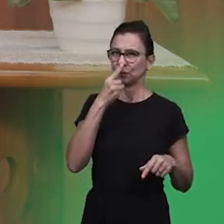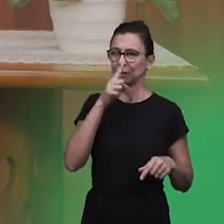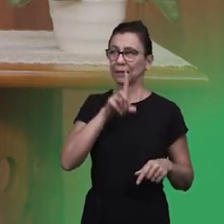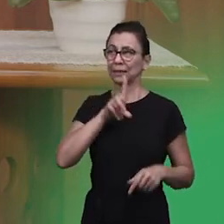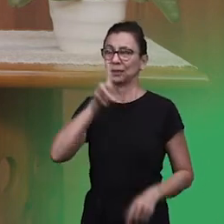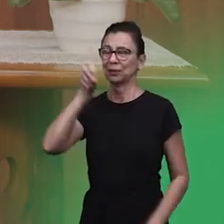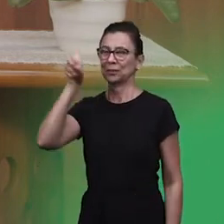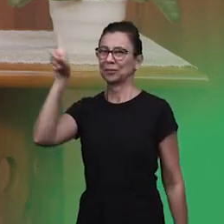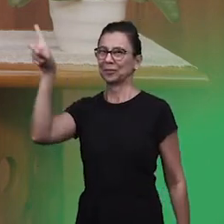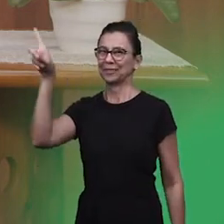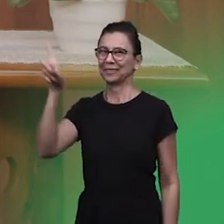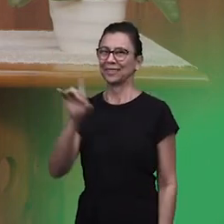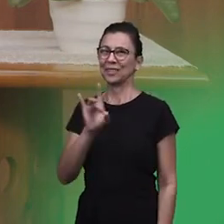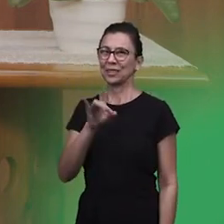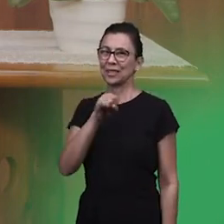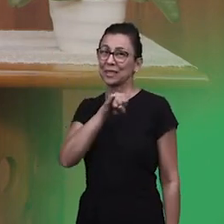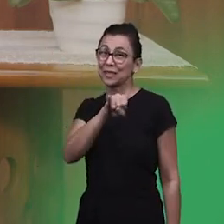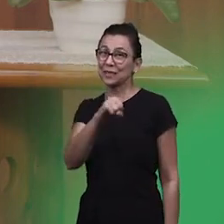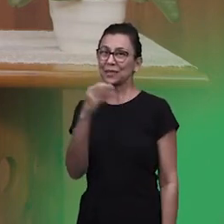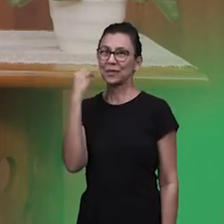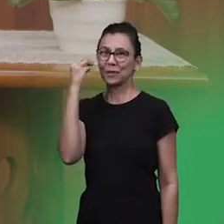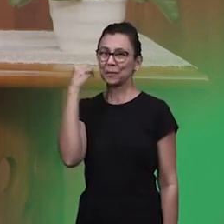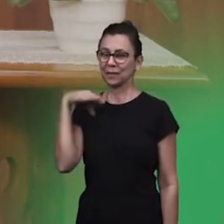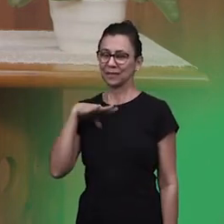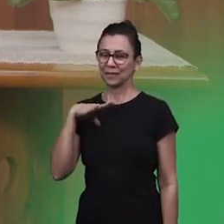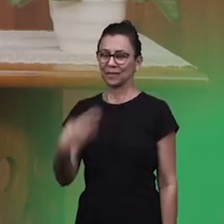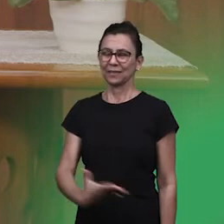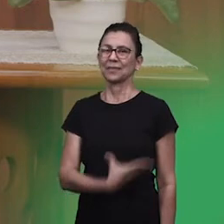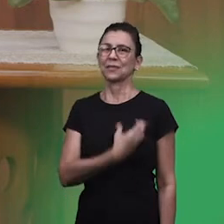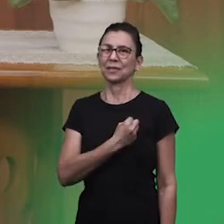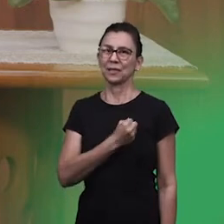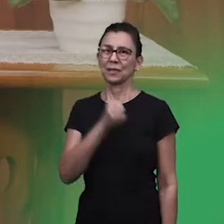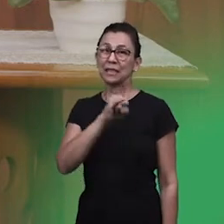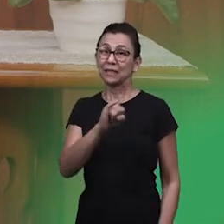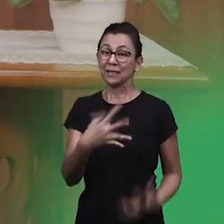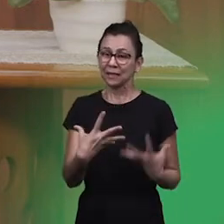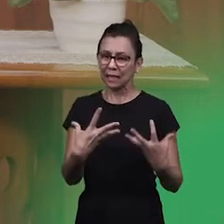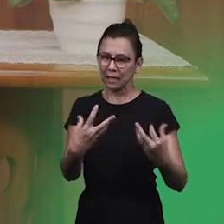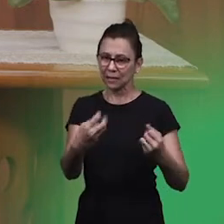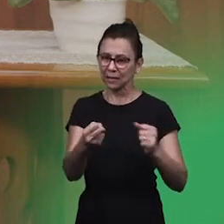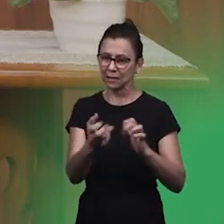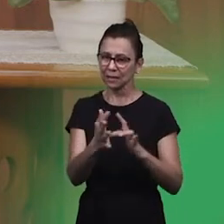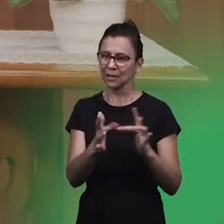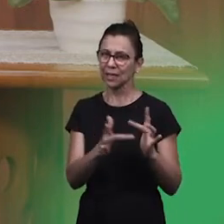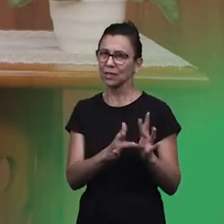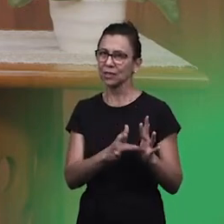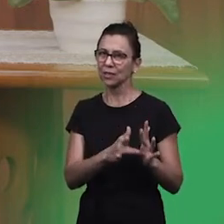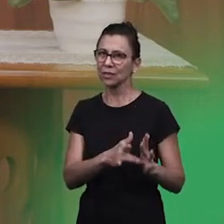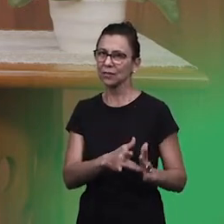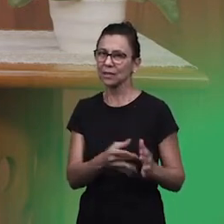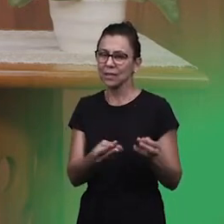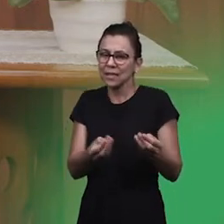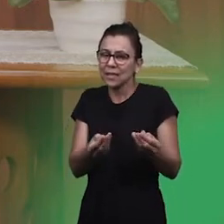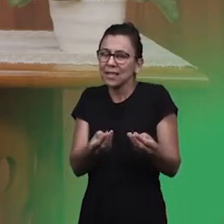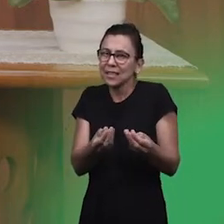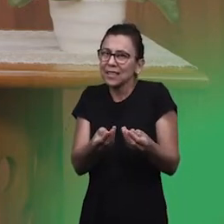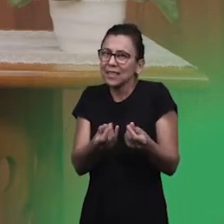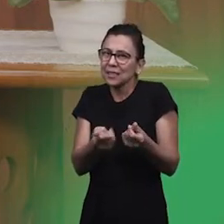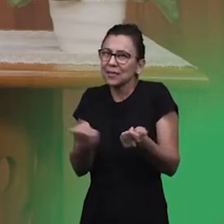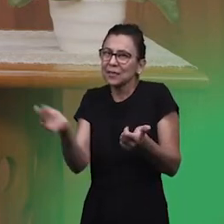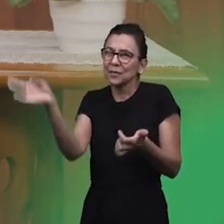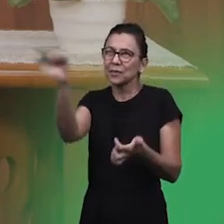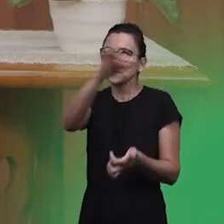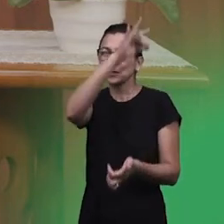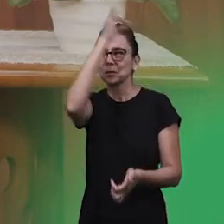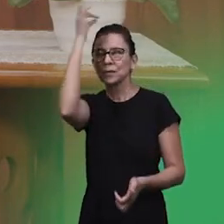para aquele que passa por essa porta. Só para aquele que está atento a uma voz de trombeta que está